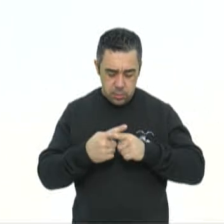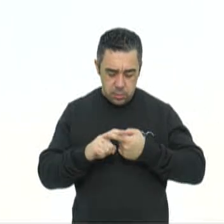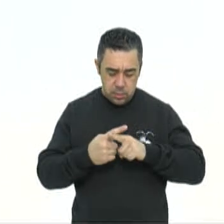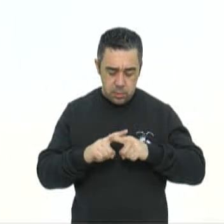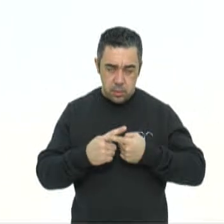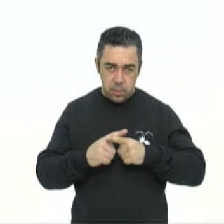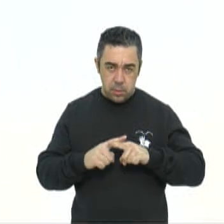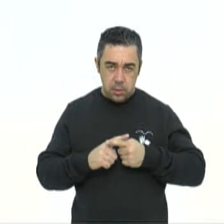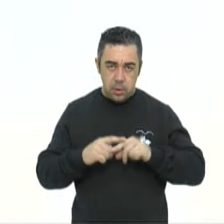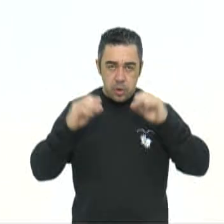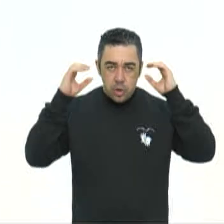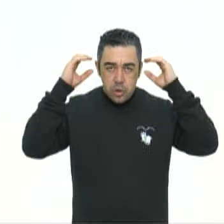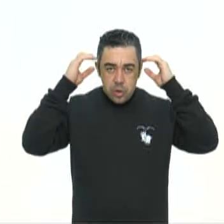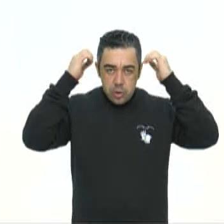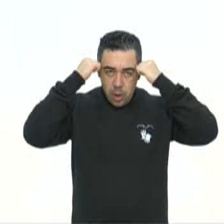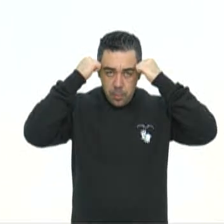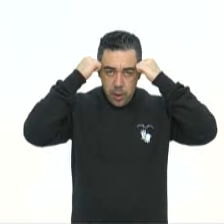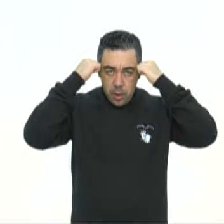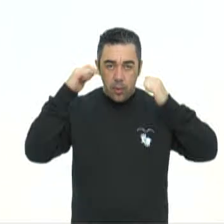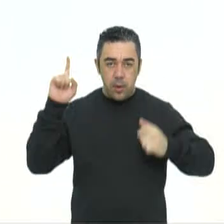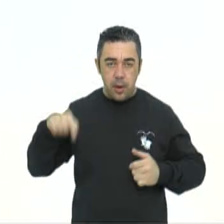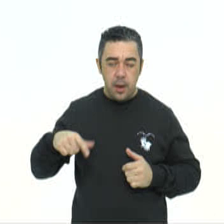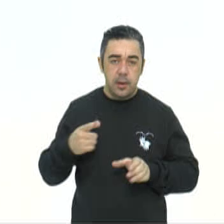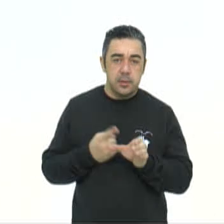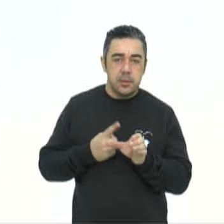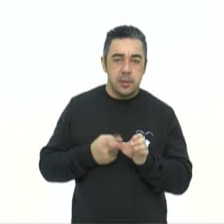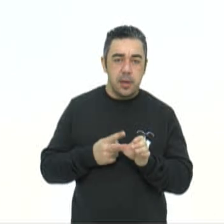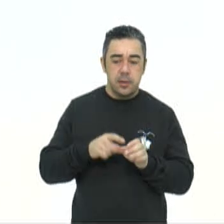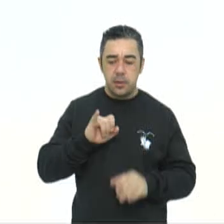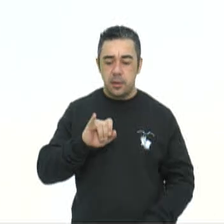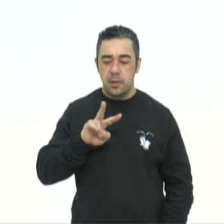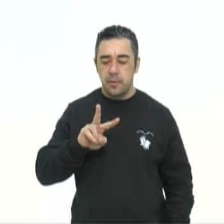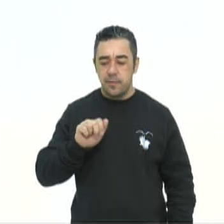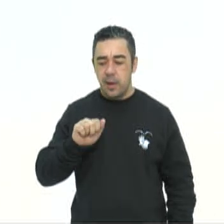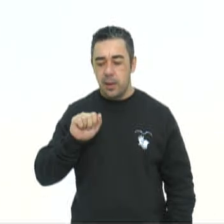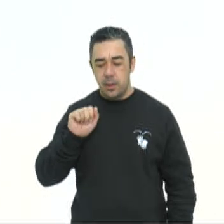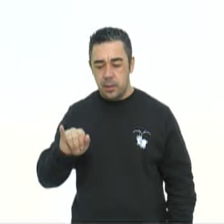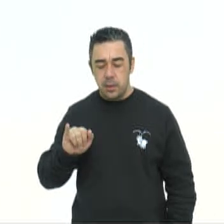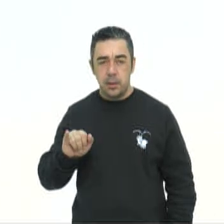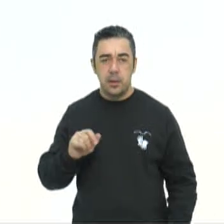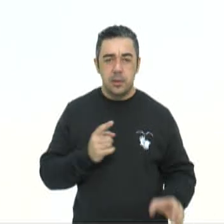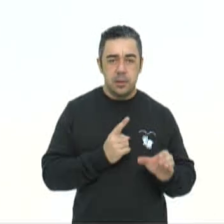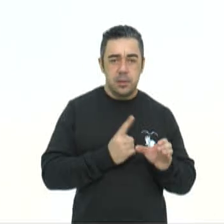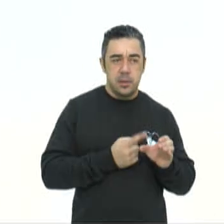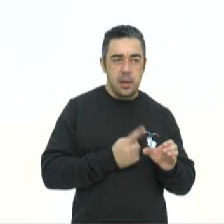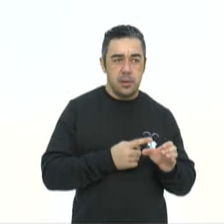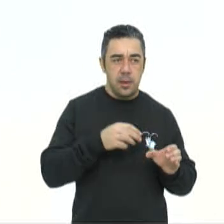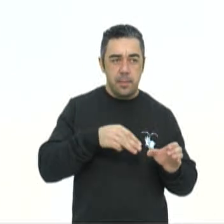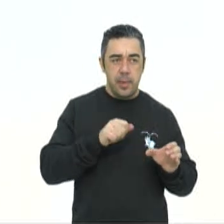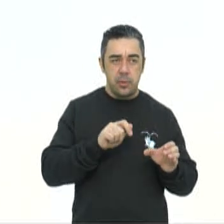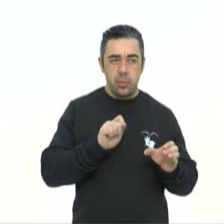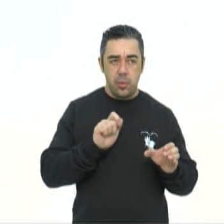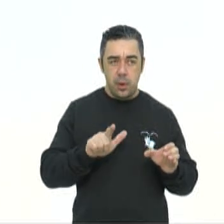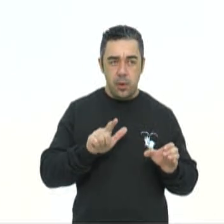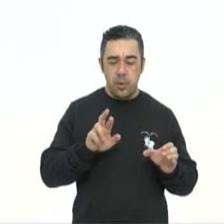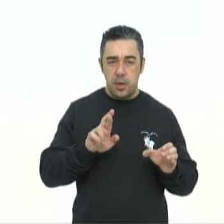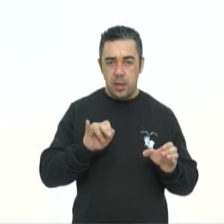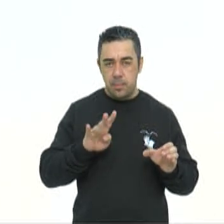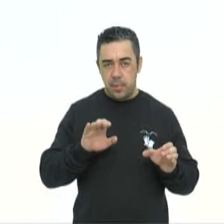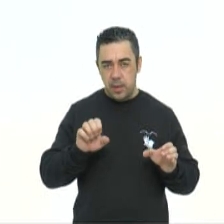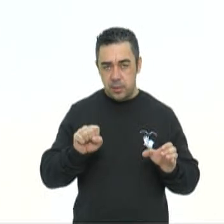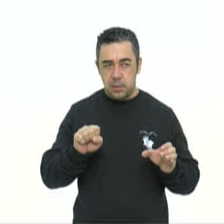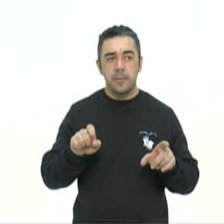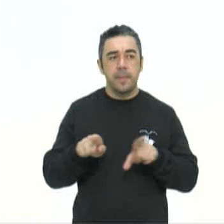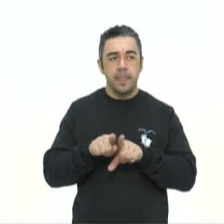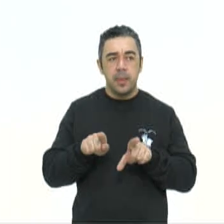taquar na terra indígena de Ivaí, entre ali os municípios de Manoel Ribas e Pitanga.